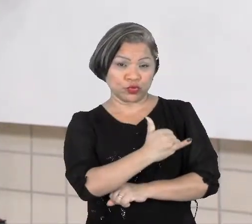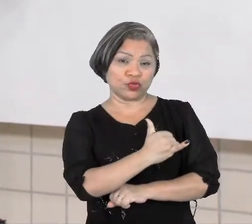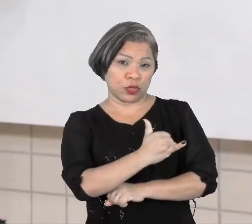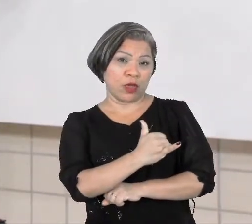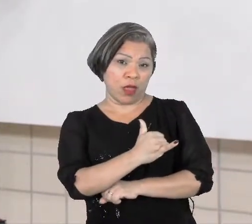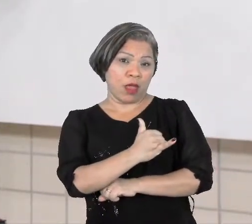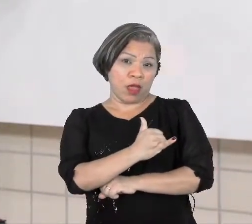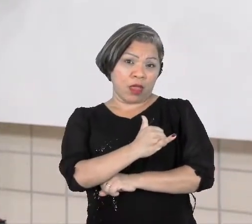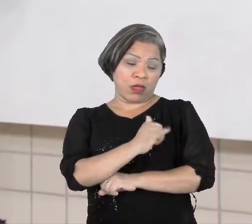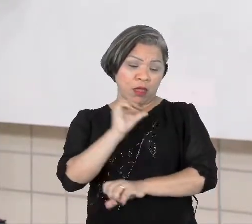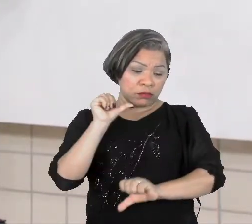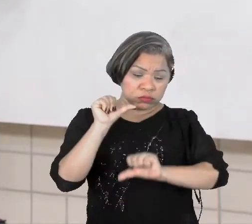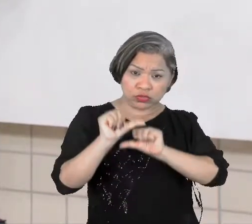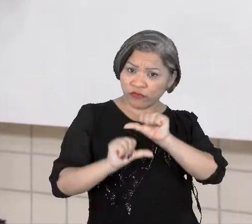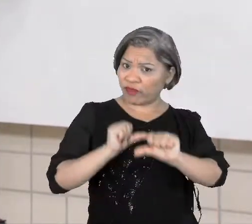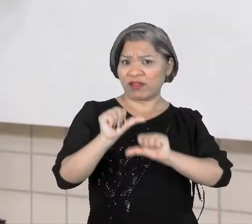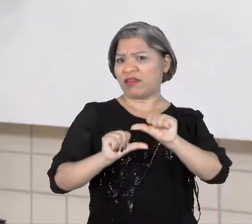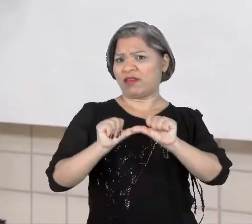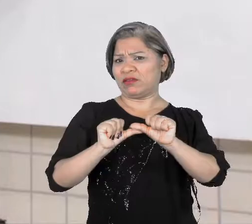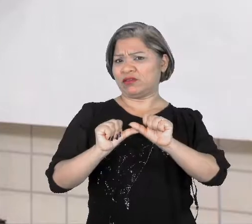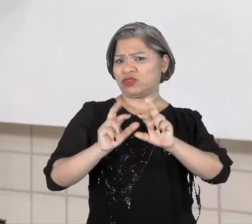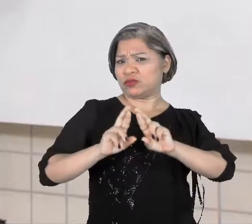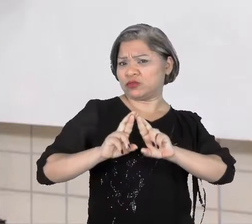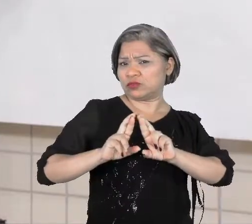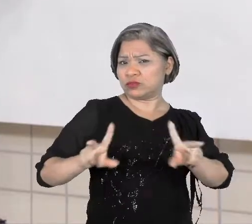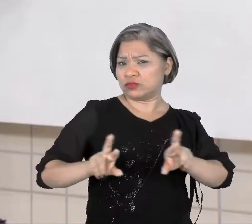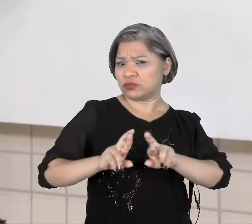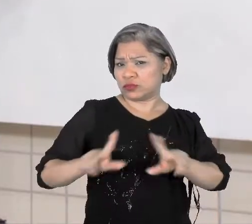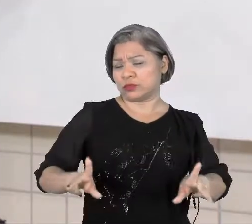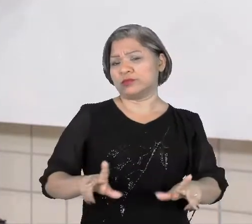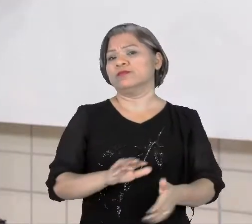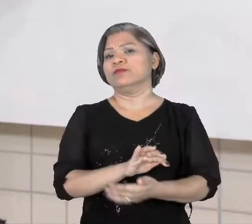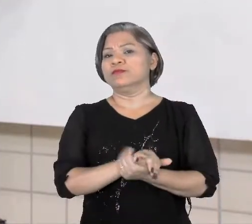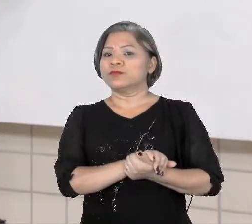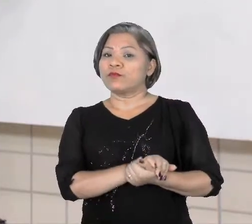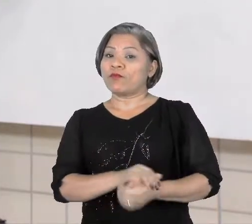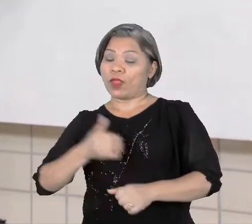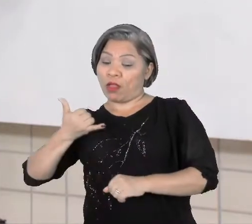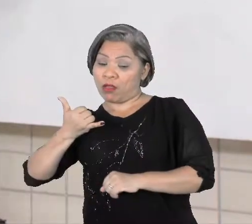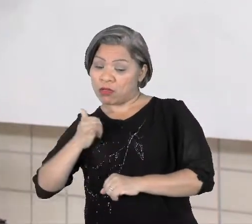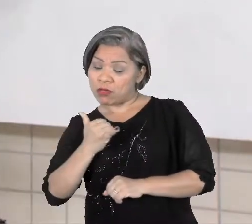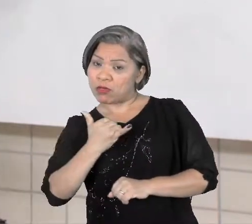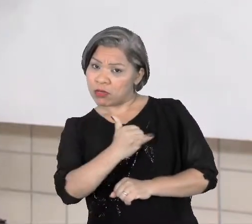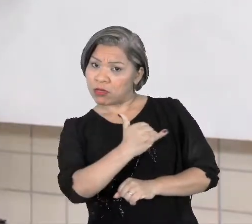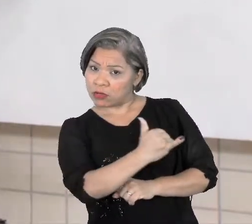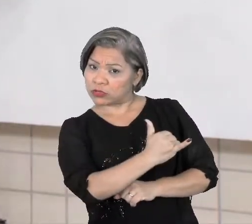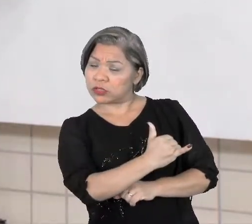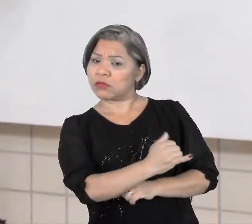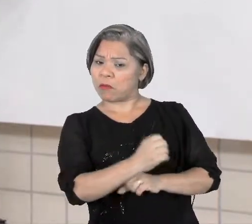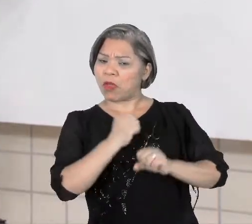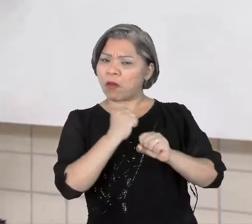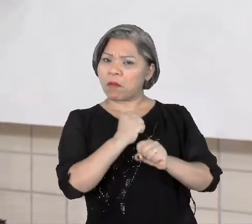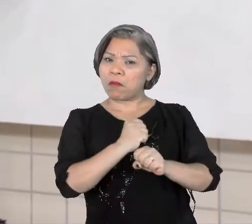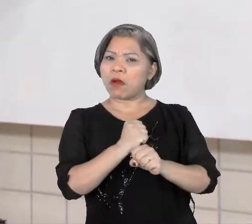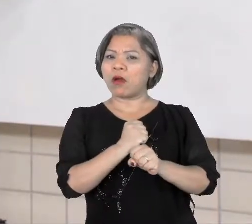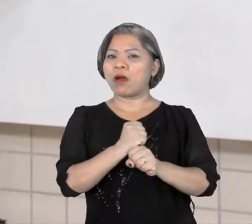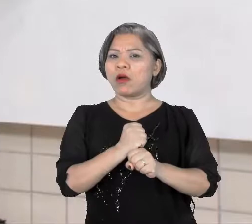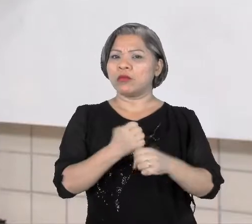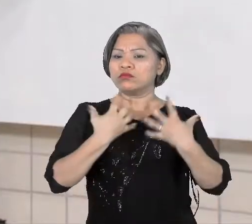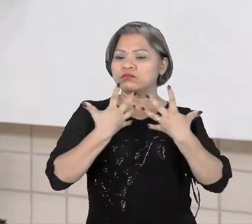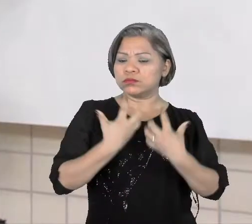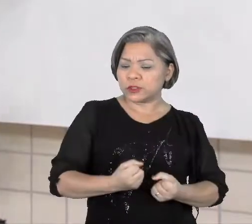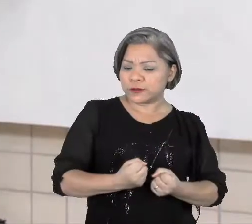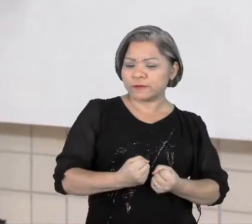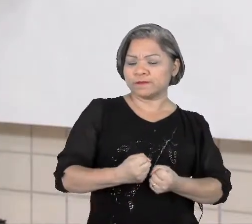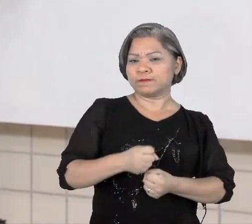energia alternativa. Fontes de energia que vão permitir você alimentar as suas